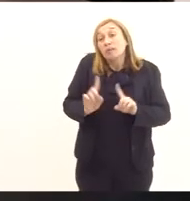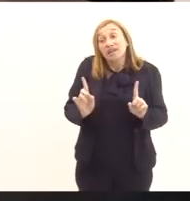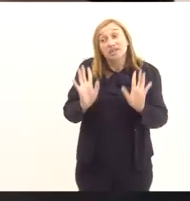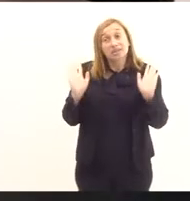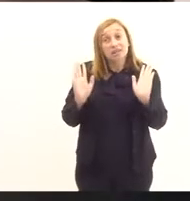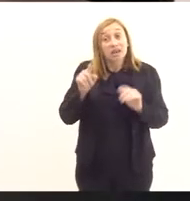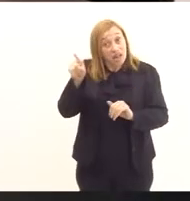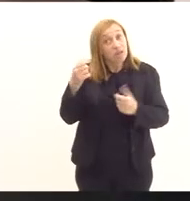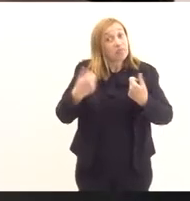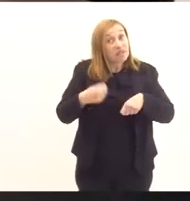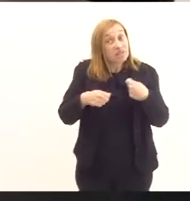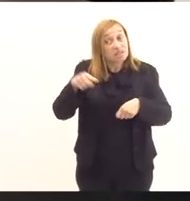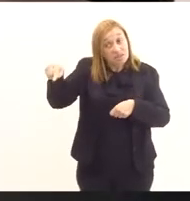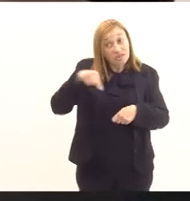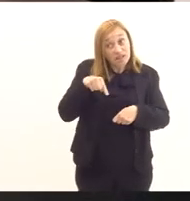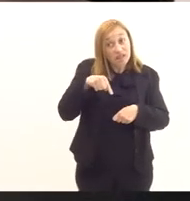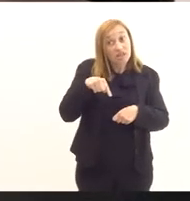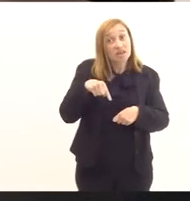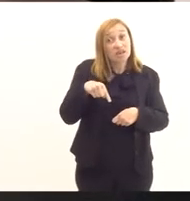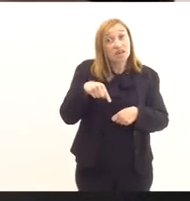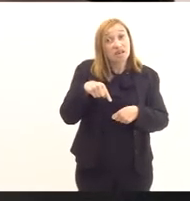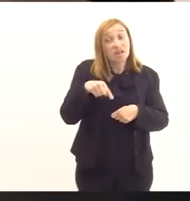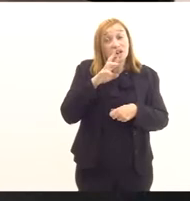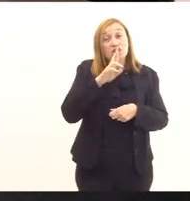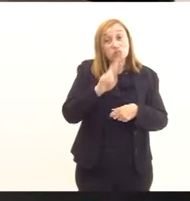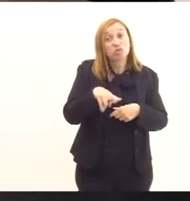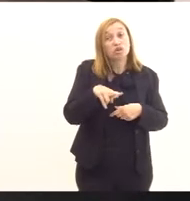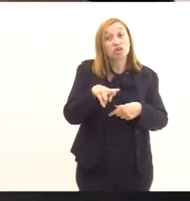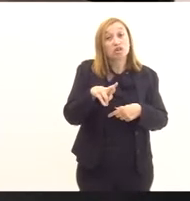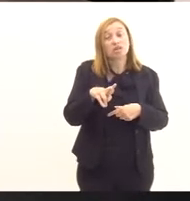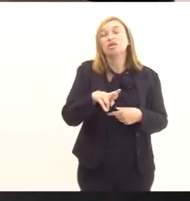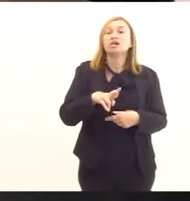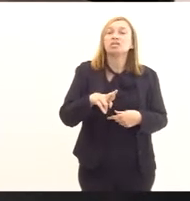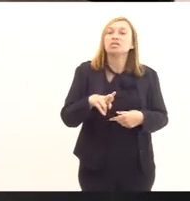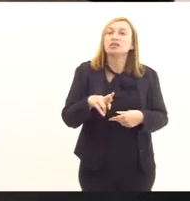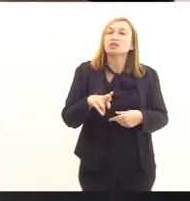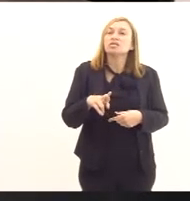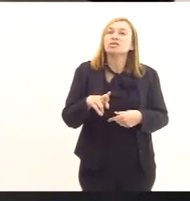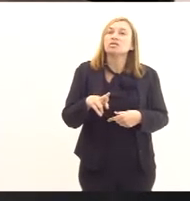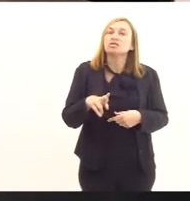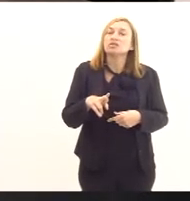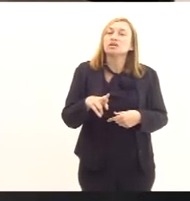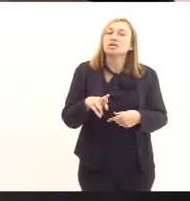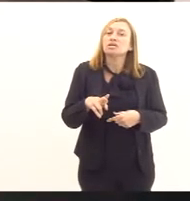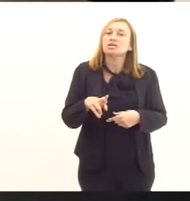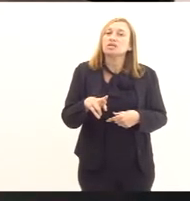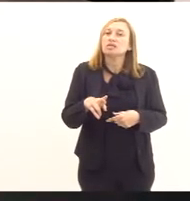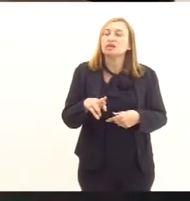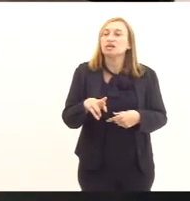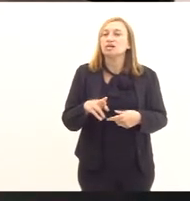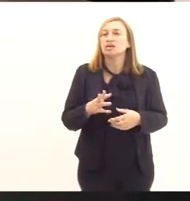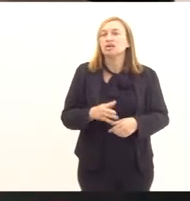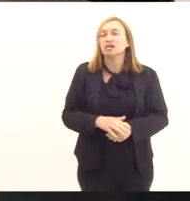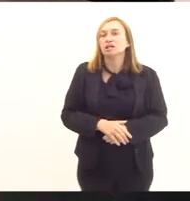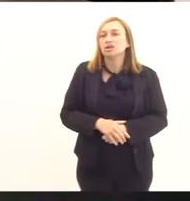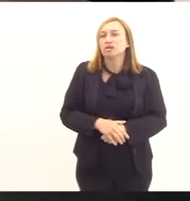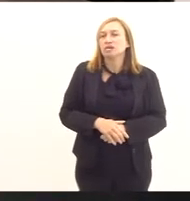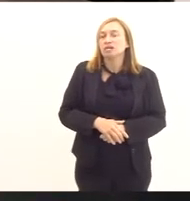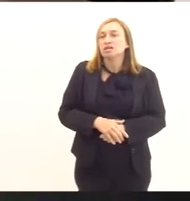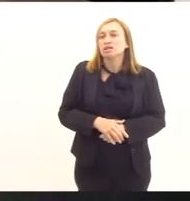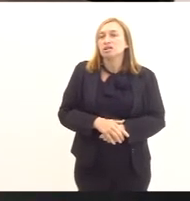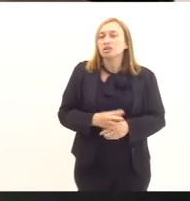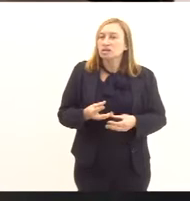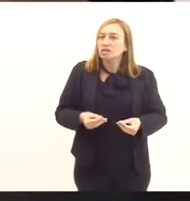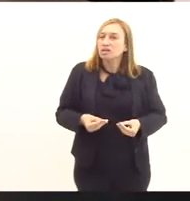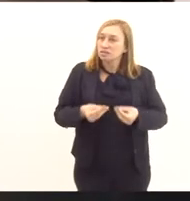mas ele precisa ele precisa sofrer é algum tipo de consequência dos seus atos de ter